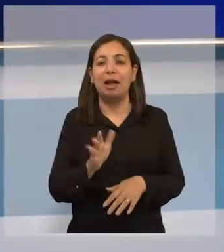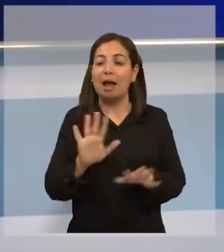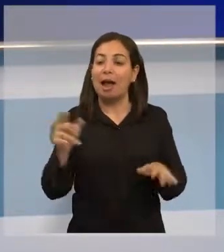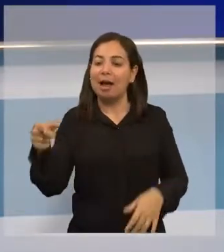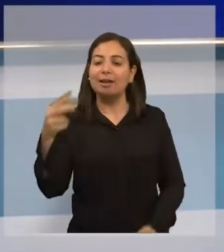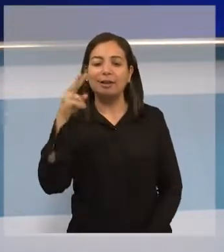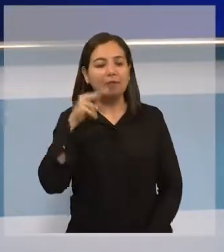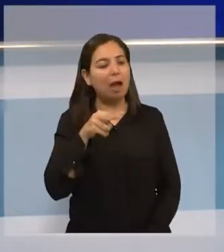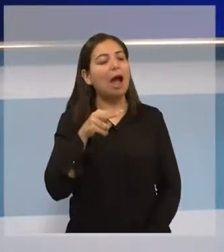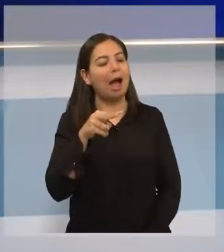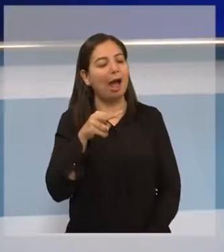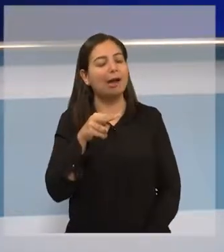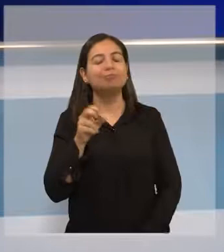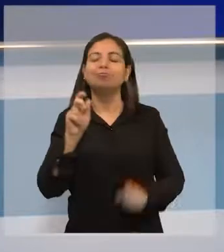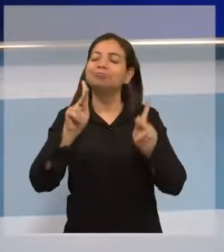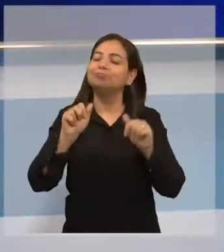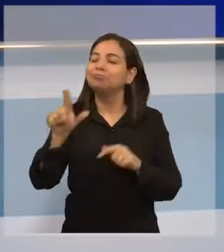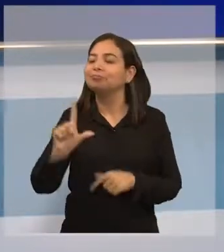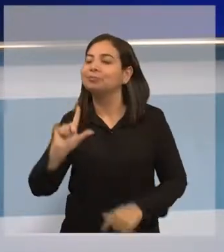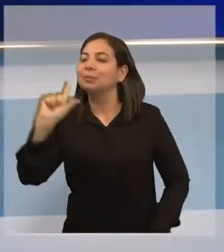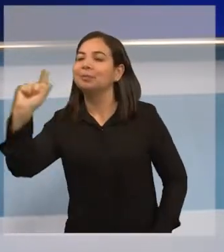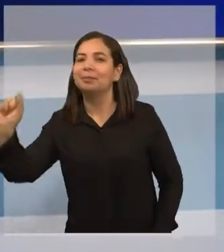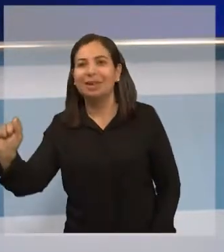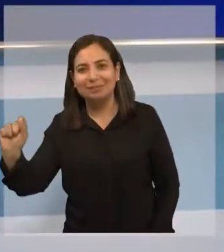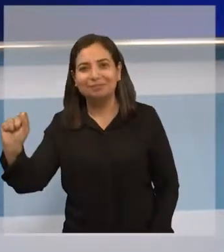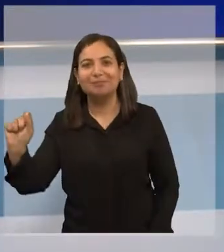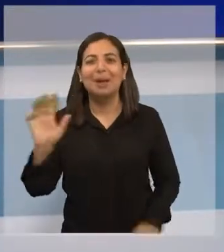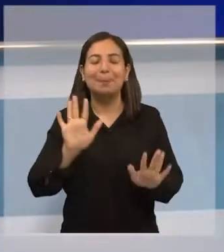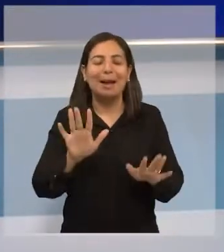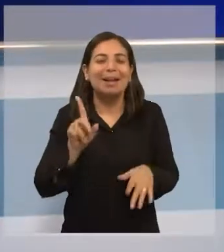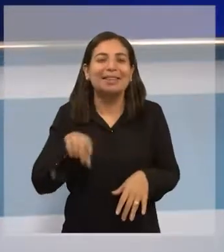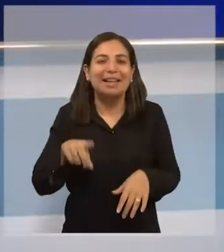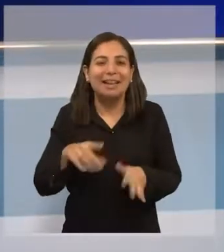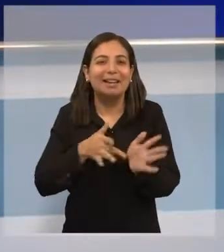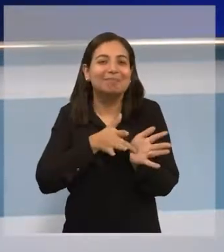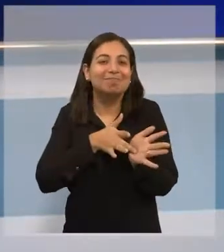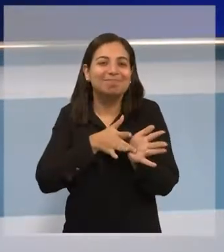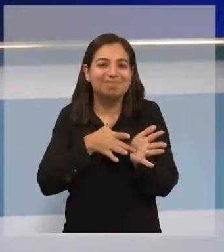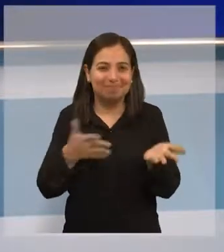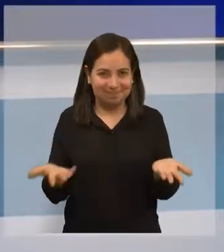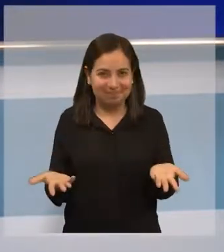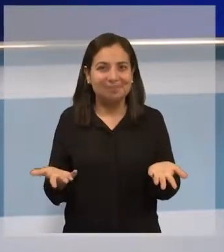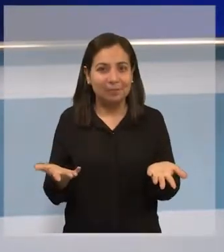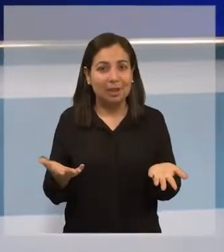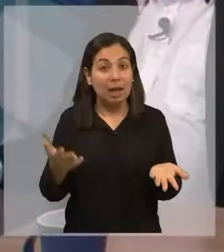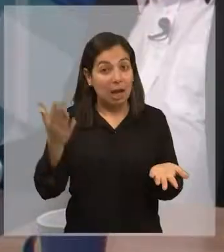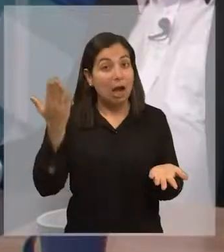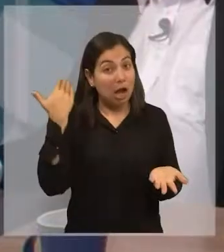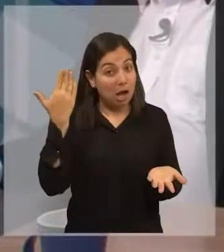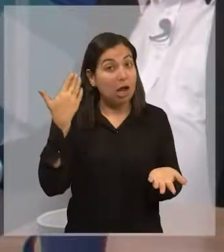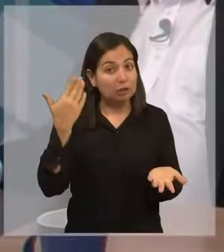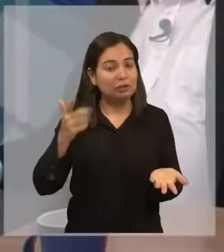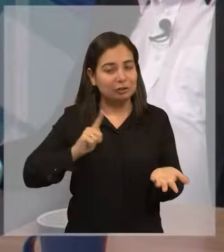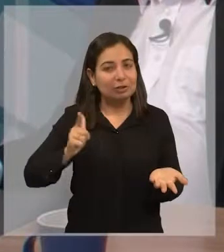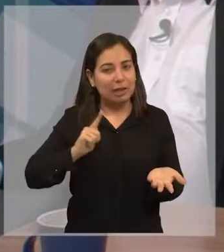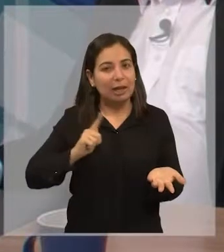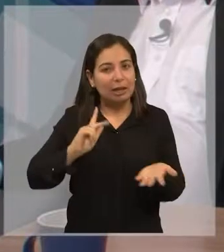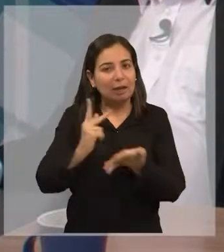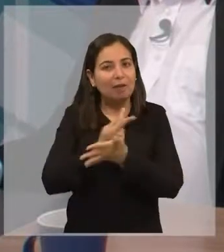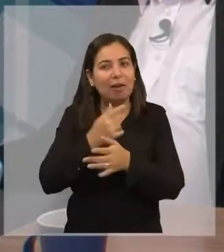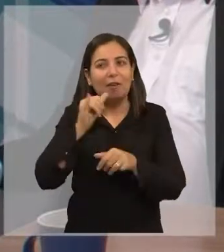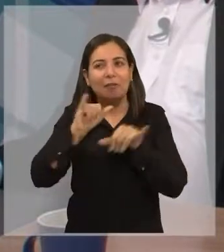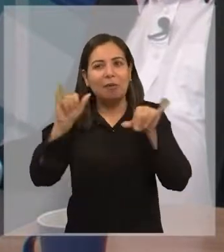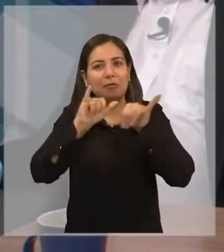livrava daquela pressão e o prefeito voltava alegre e satisfeito, embora depois nada disso acontecesse. Isso é a lenda que corre aqui no estado do